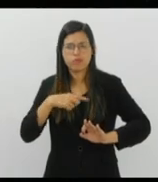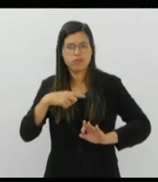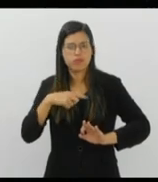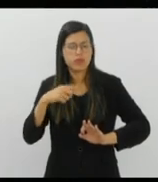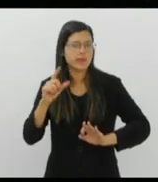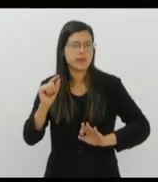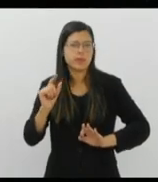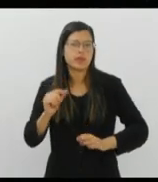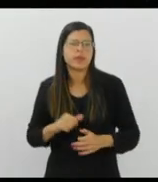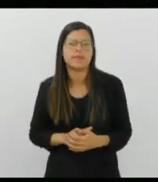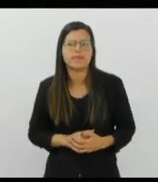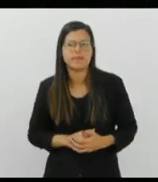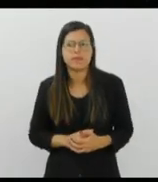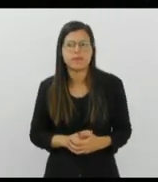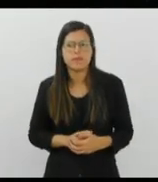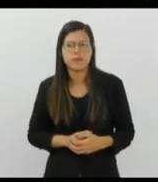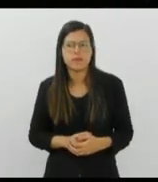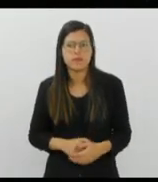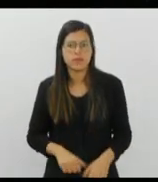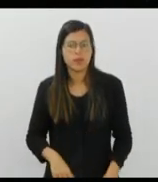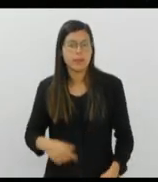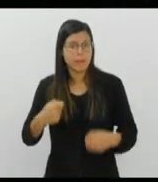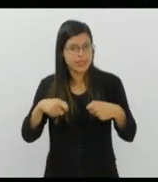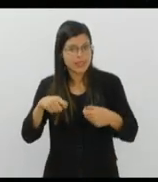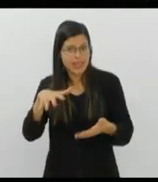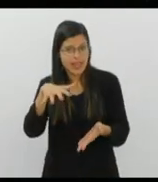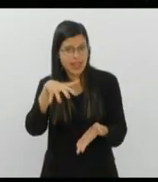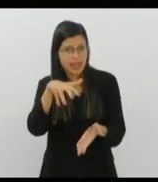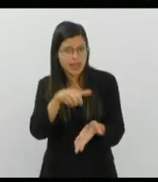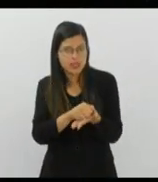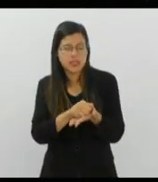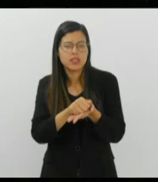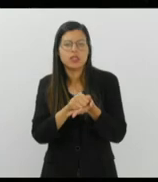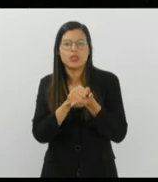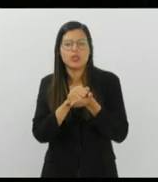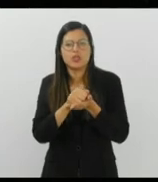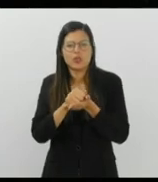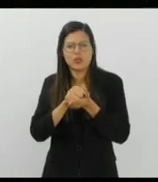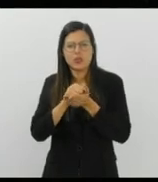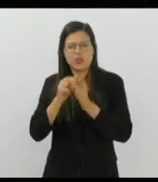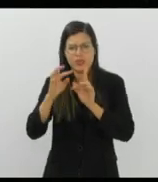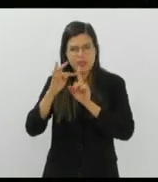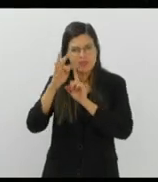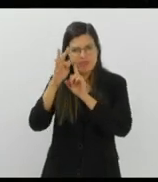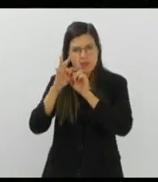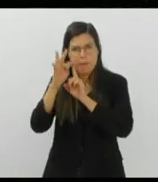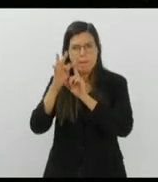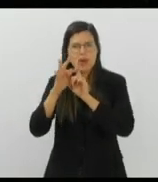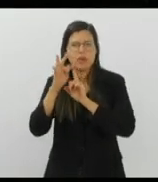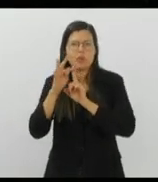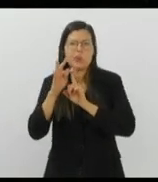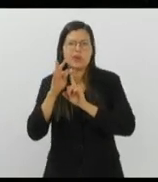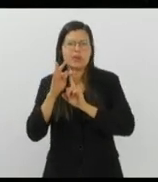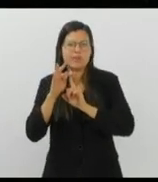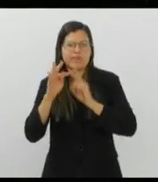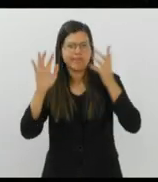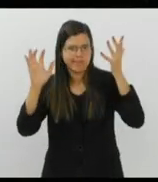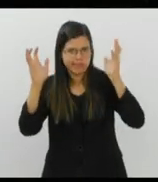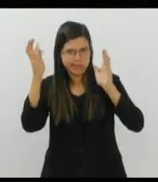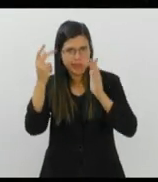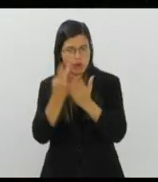constantemente todos os registros meteorológicos já ocorridos e aqueles que